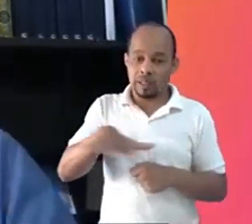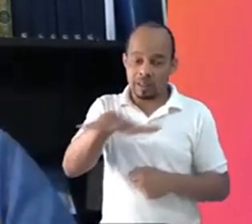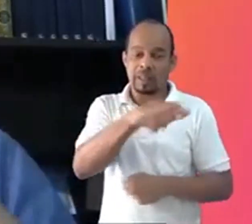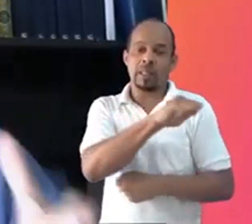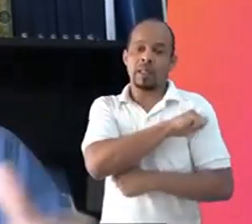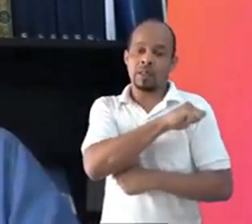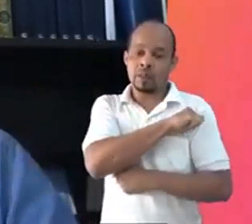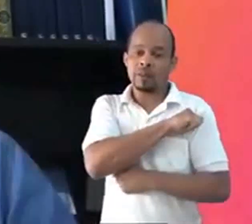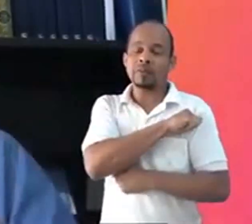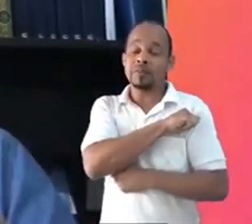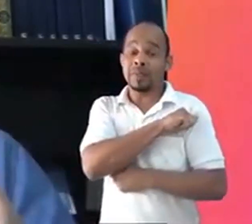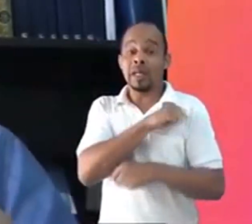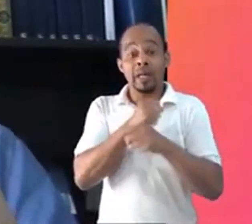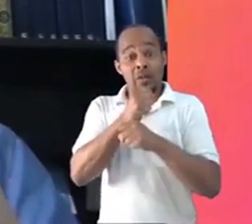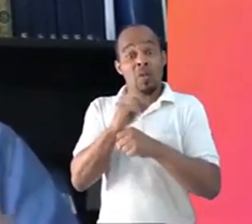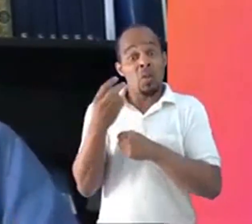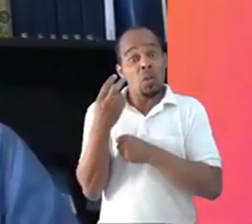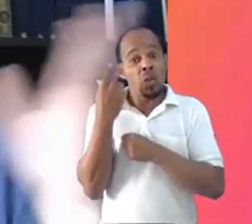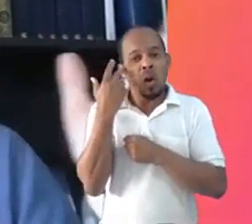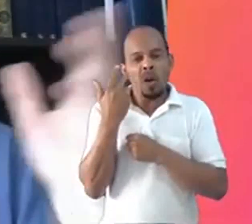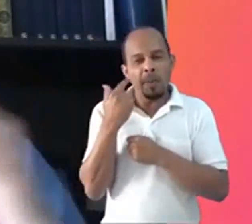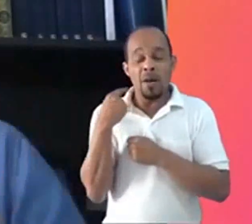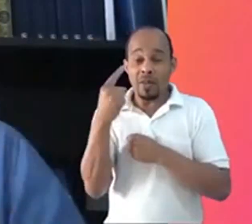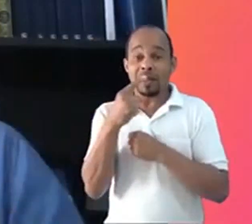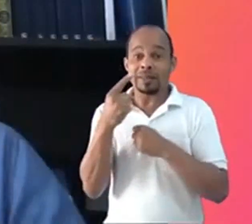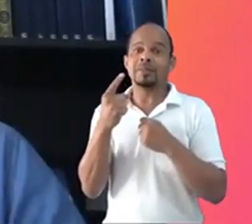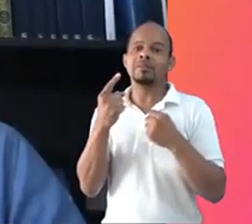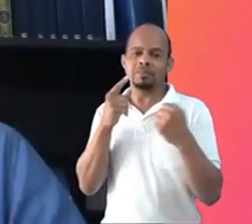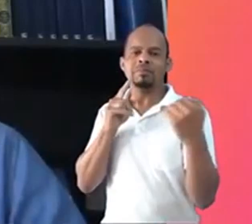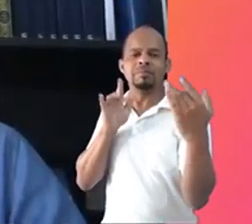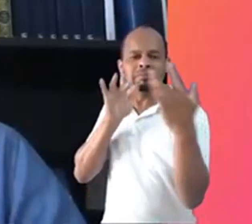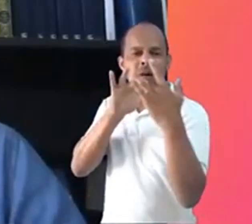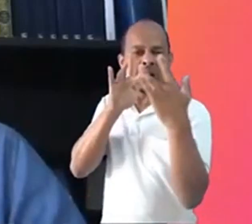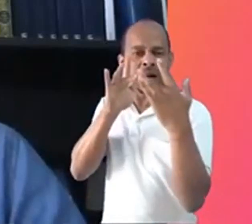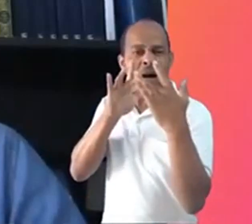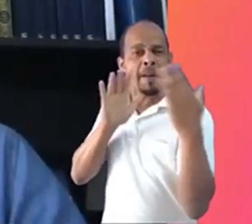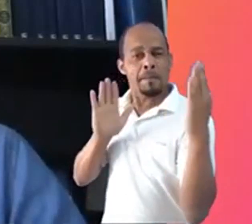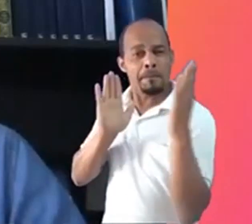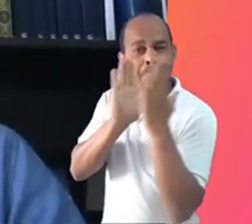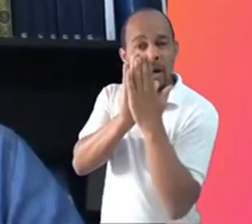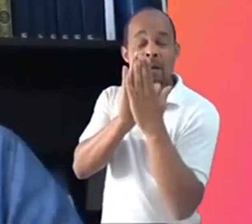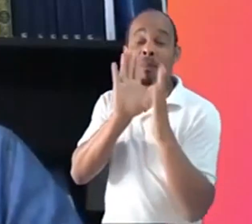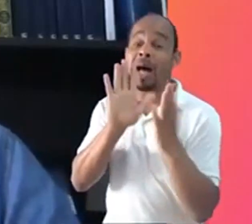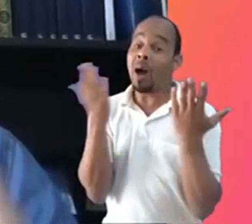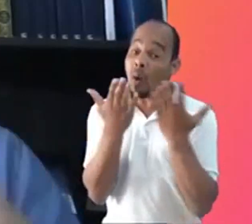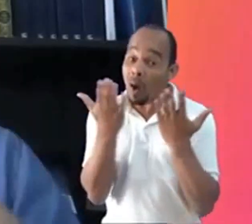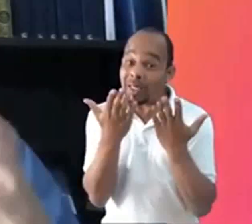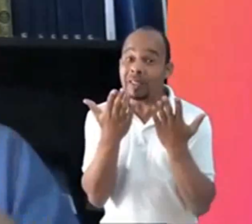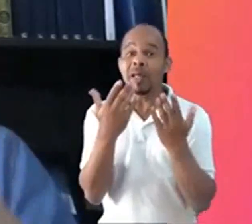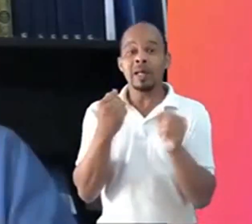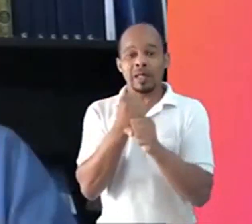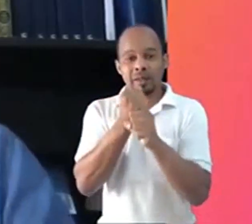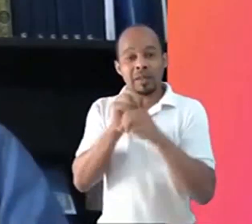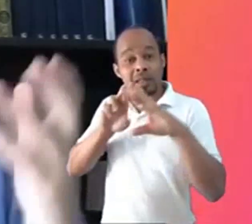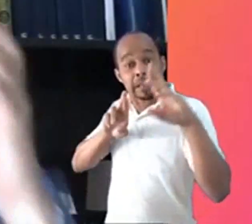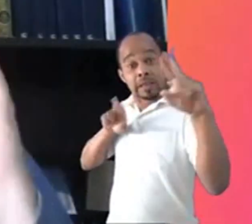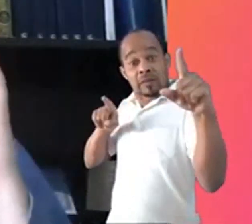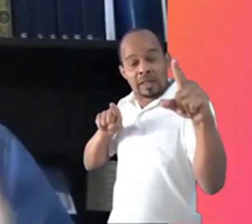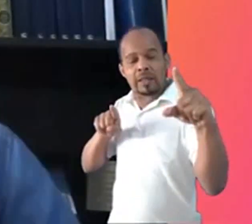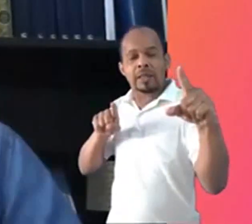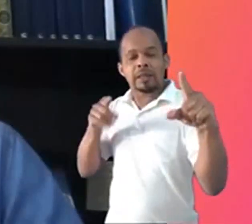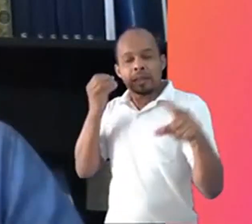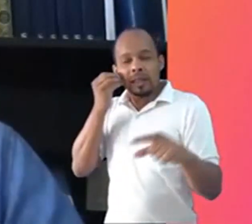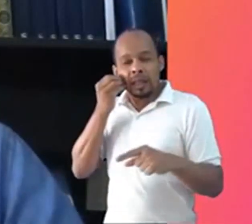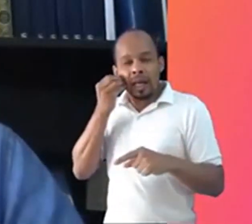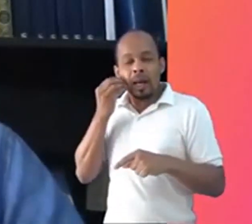estaria no auditório, batendo um papo, trocando uma ideia tete a tete. Mas, como estamos nesse ano totalmente atípico, eu vou tentar bater um papo com